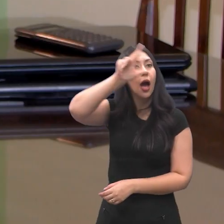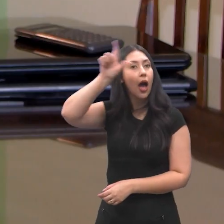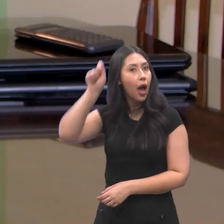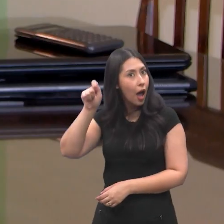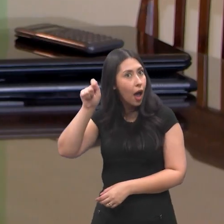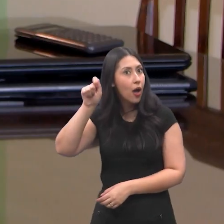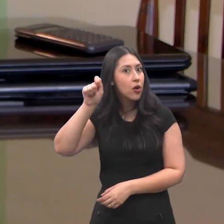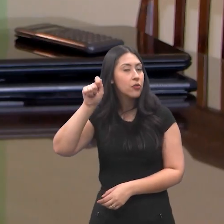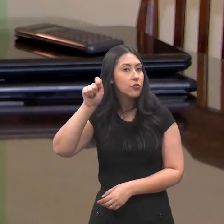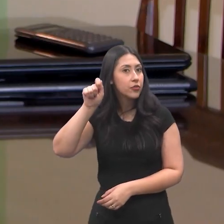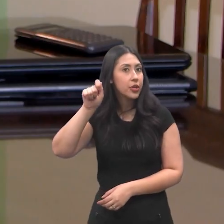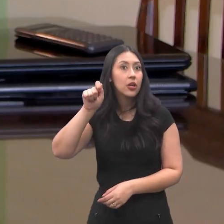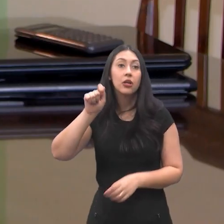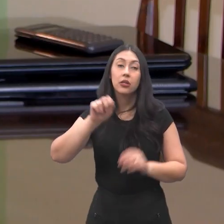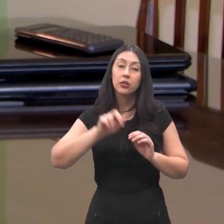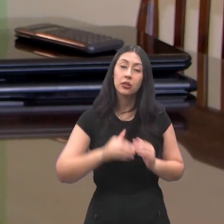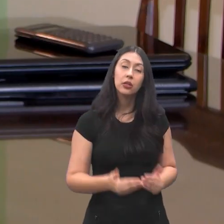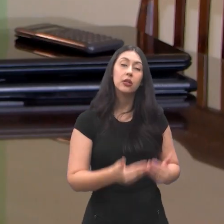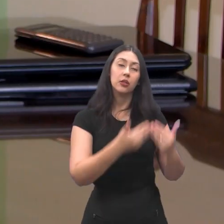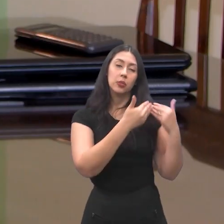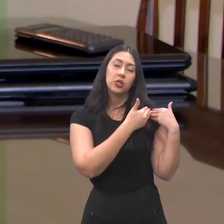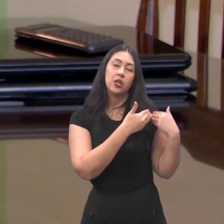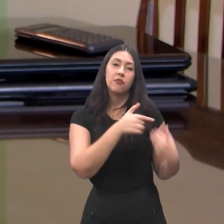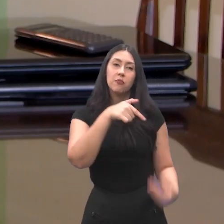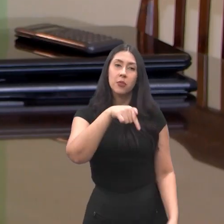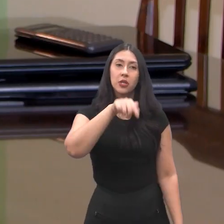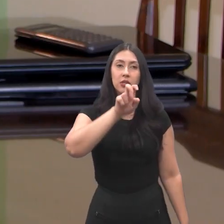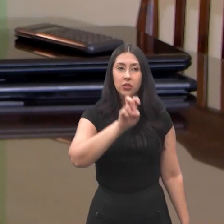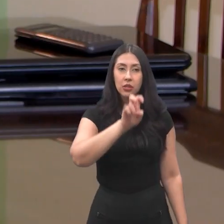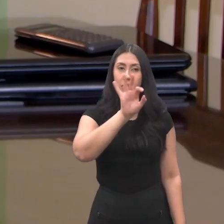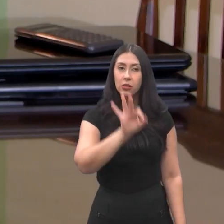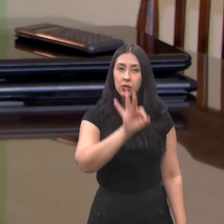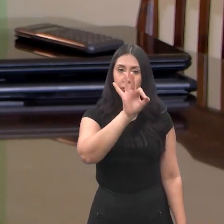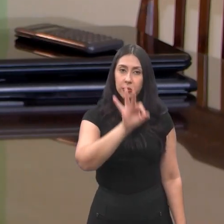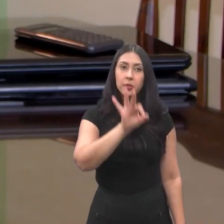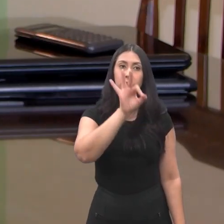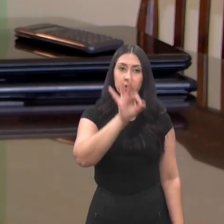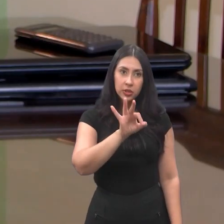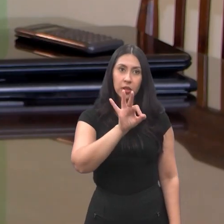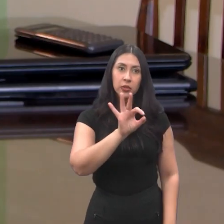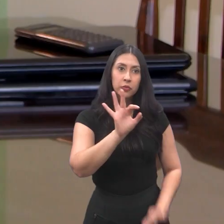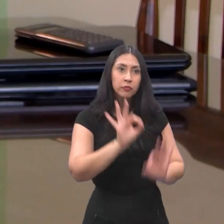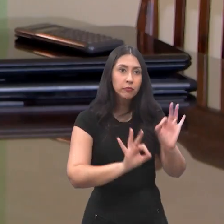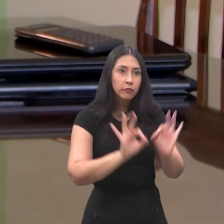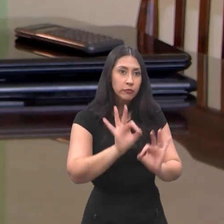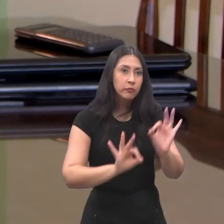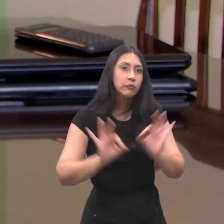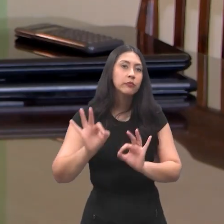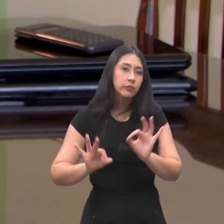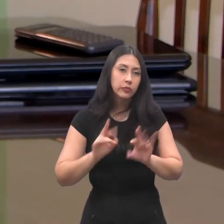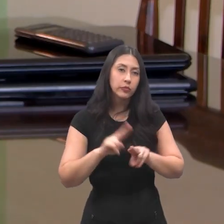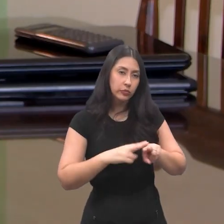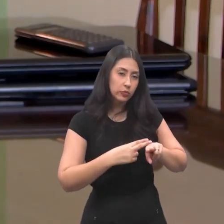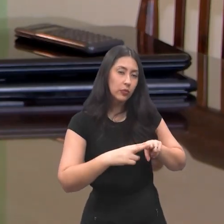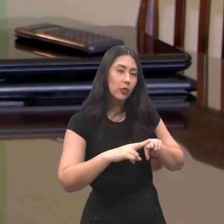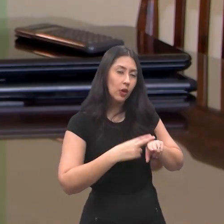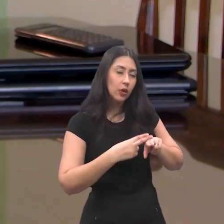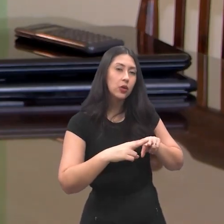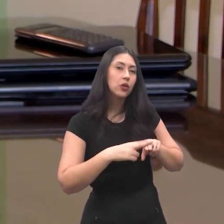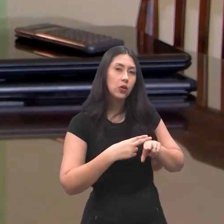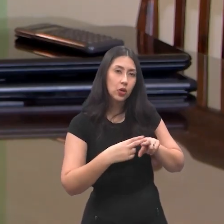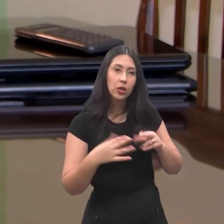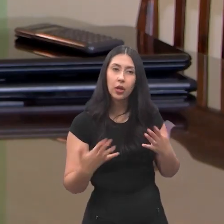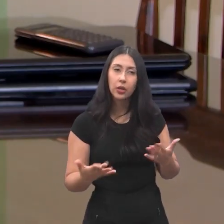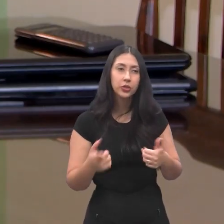né, que são responsáveis por 75% ou quase 80% da produção mundial de